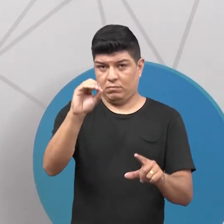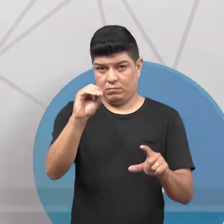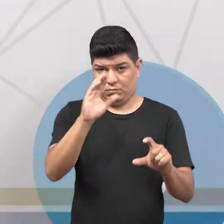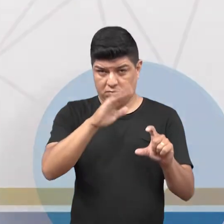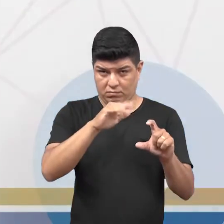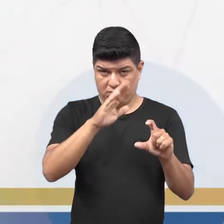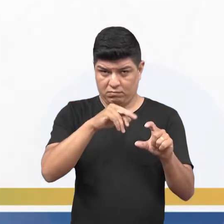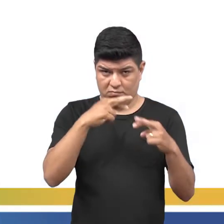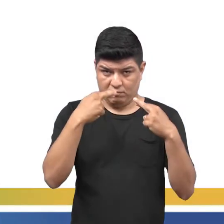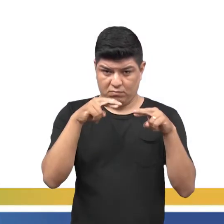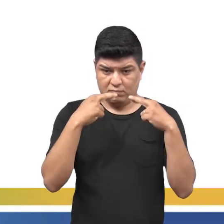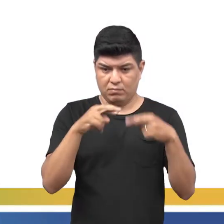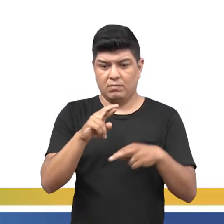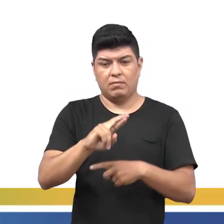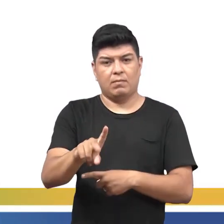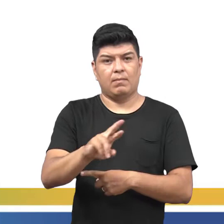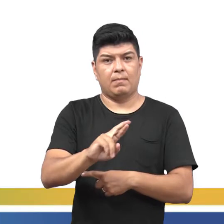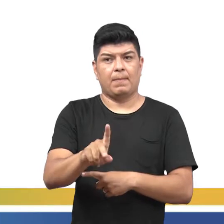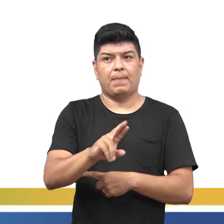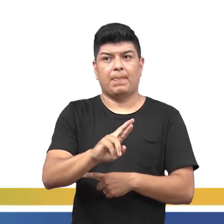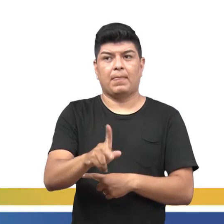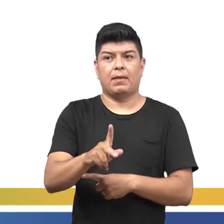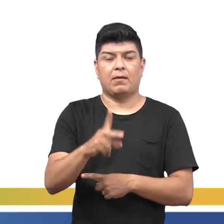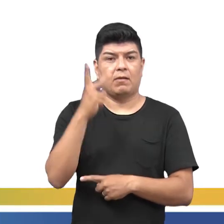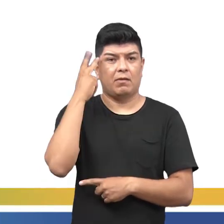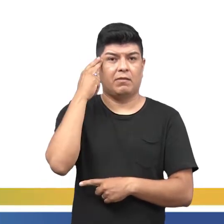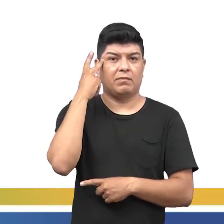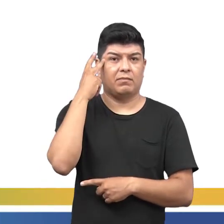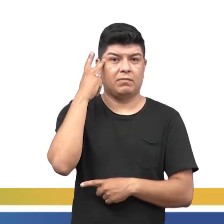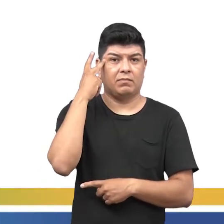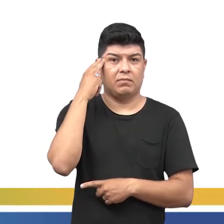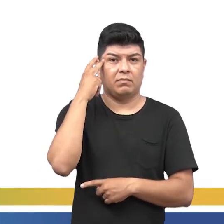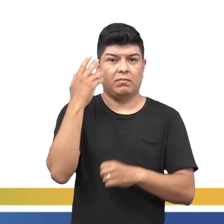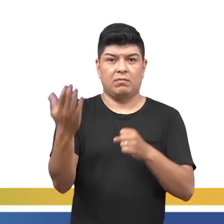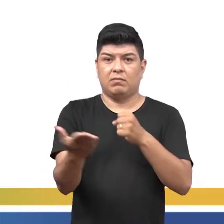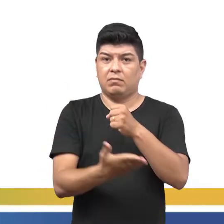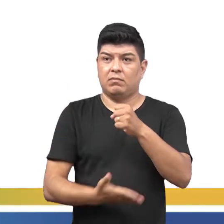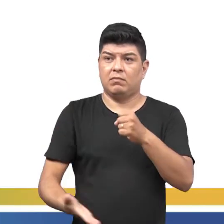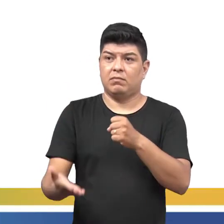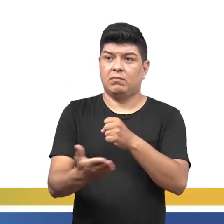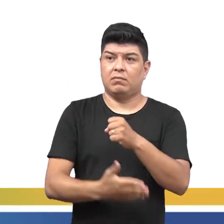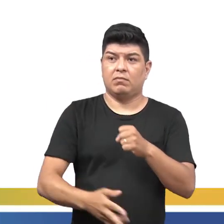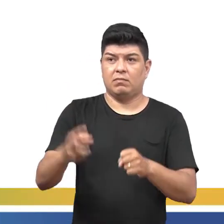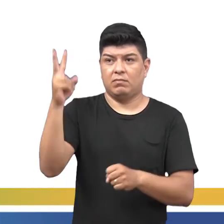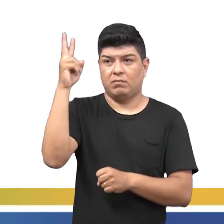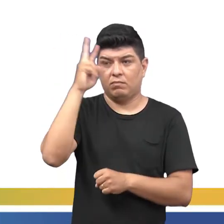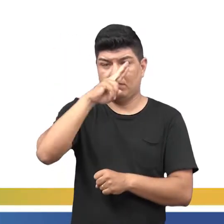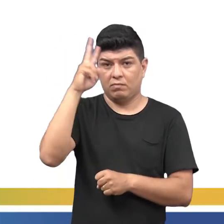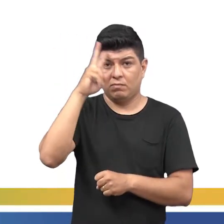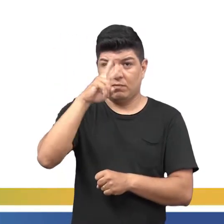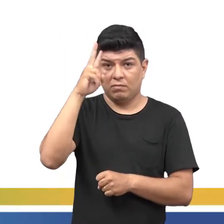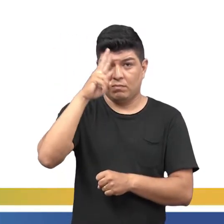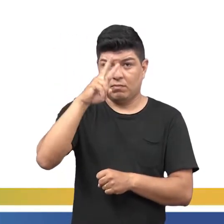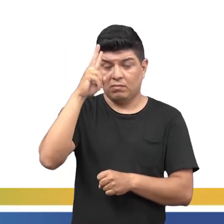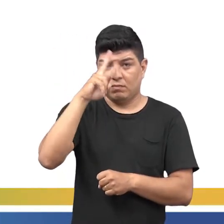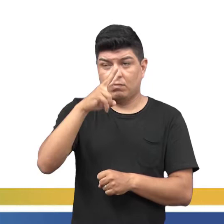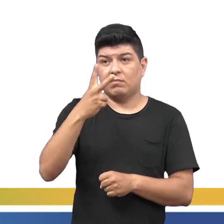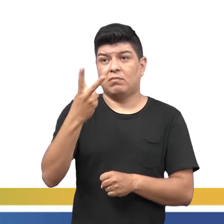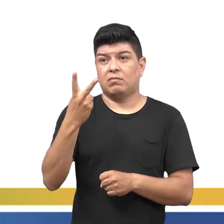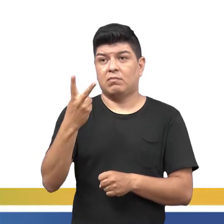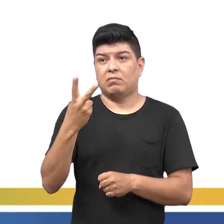não é crítico. O mito normalmente ele não tem uma base histórica muito concreta, então de certo modo ele